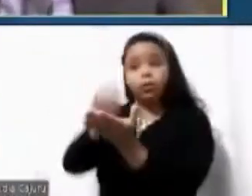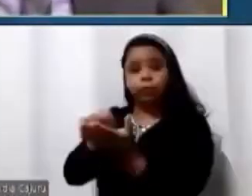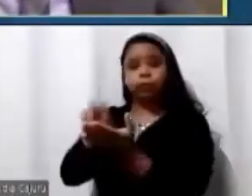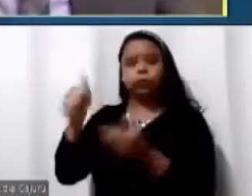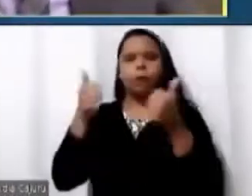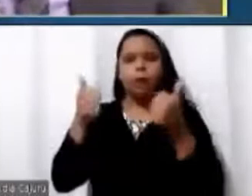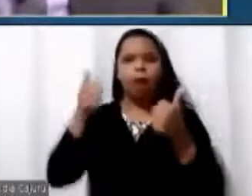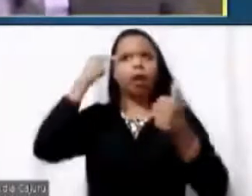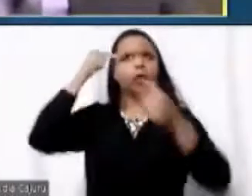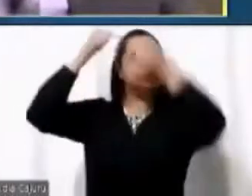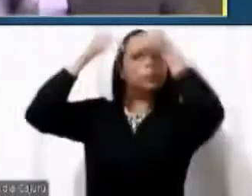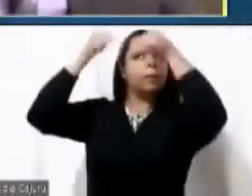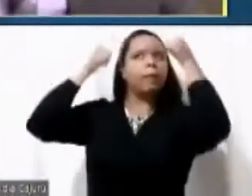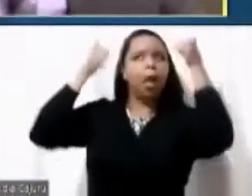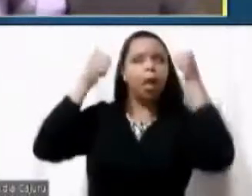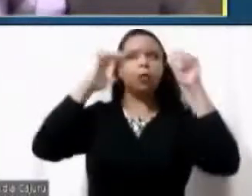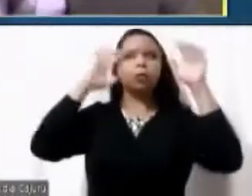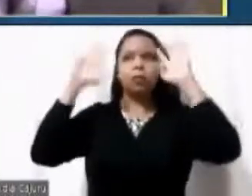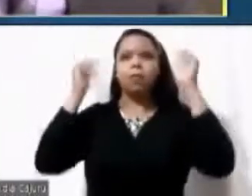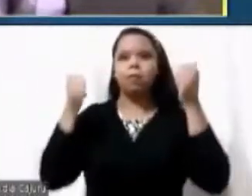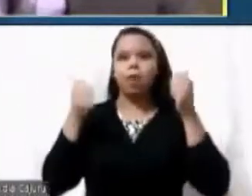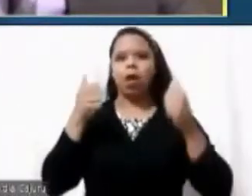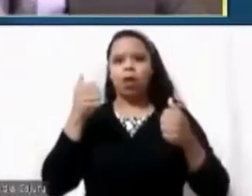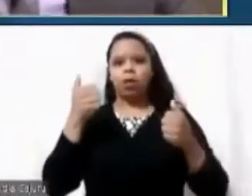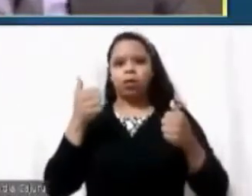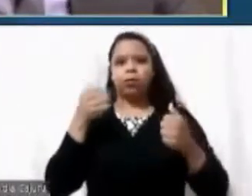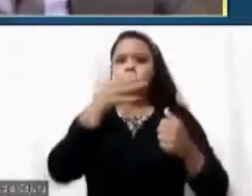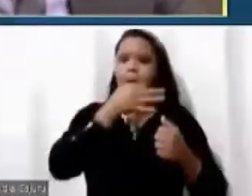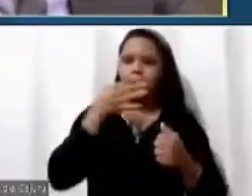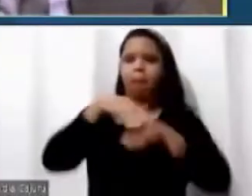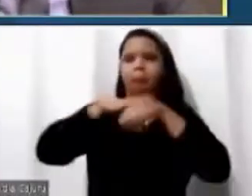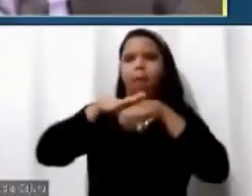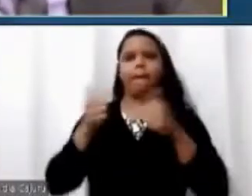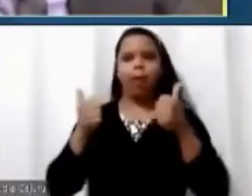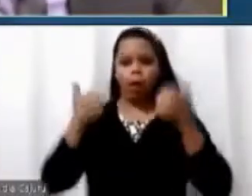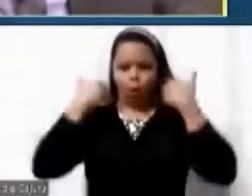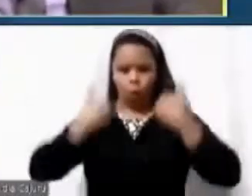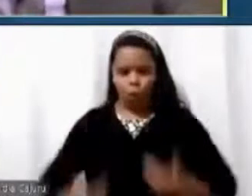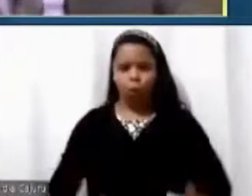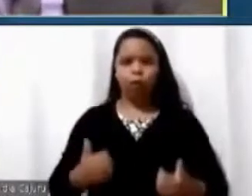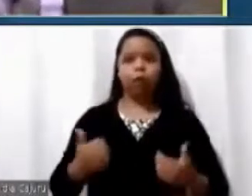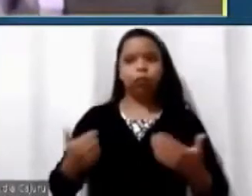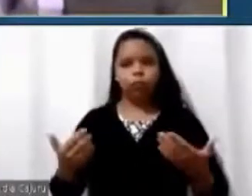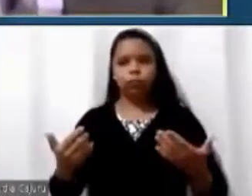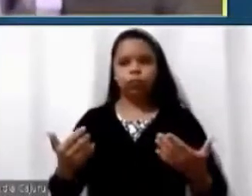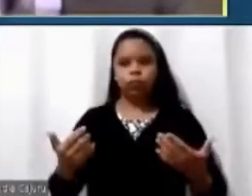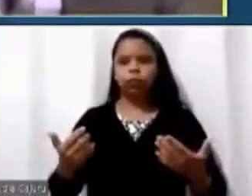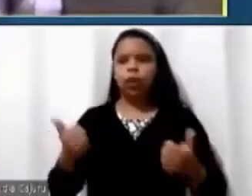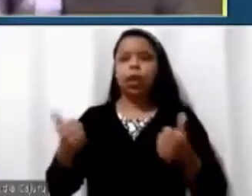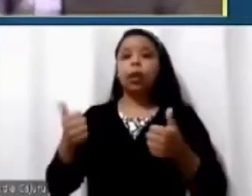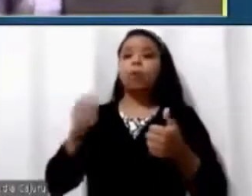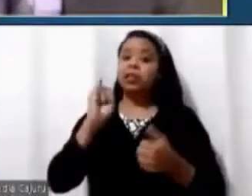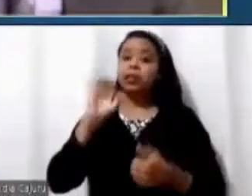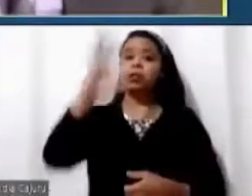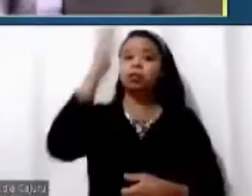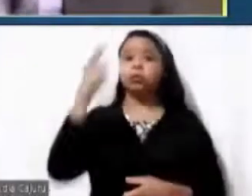o que ele deseja que ocorra literalmente com o corpo dele, e que isso seja respeitado quando ele não puder mais manifestar a sua